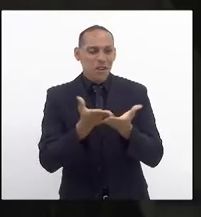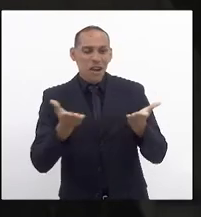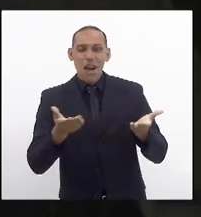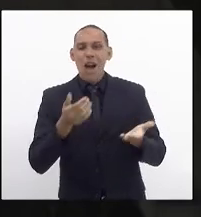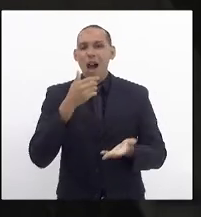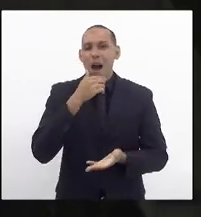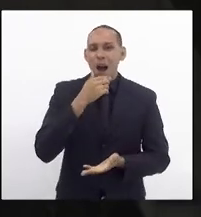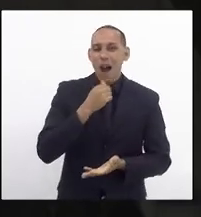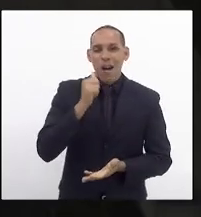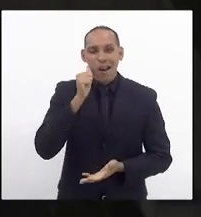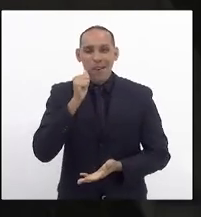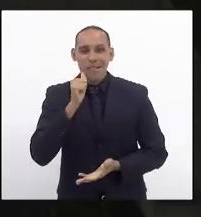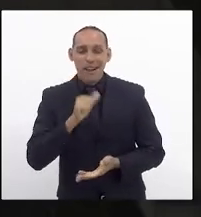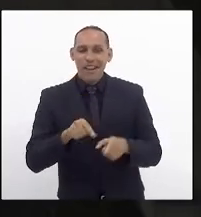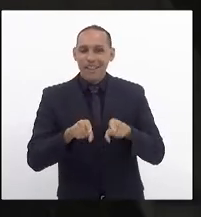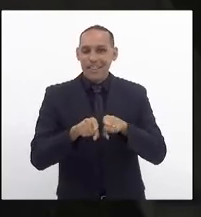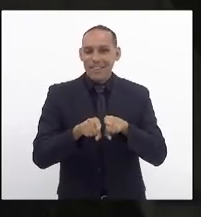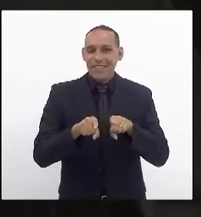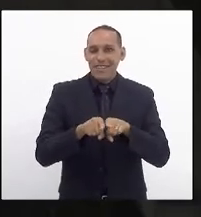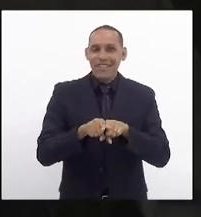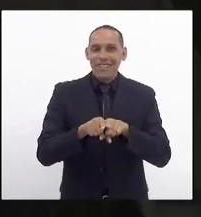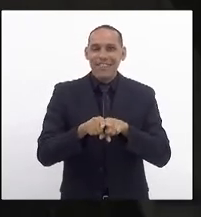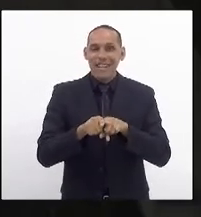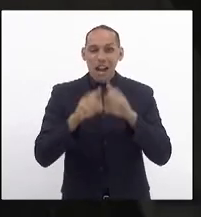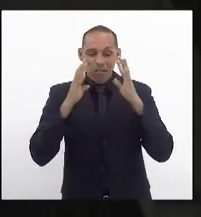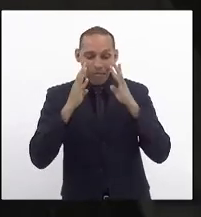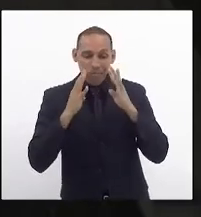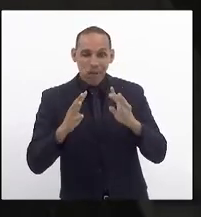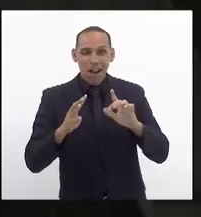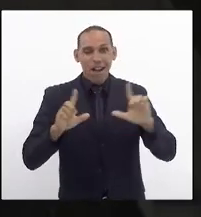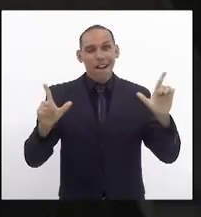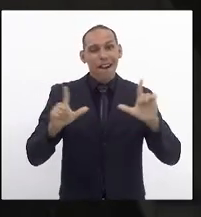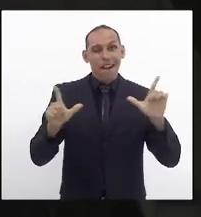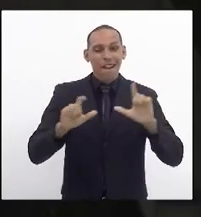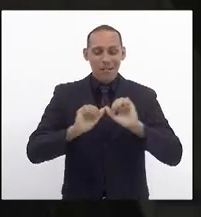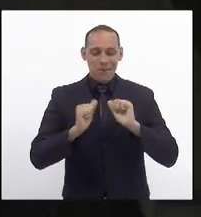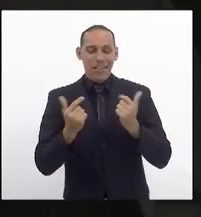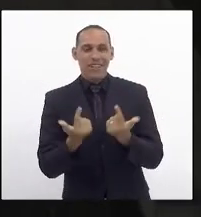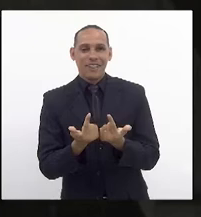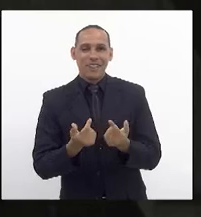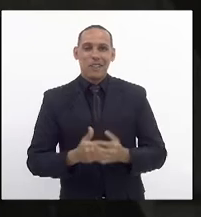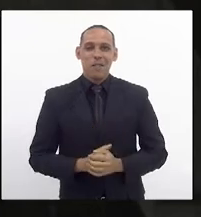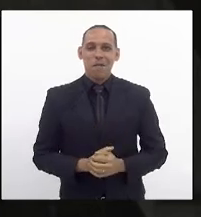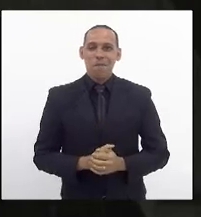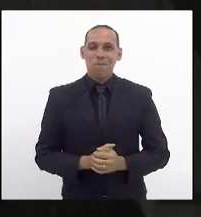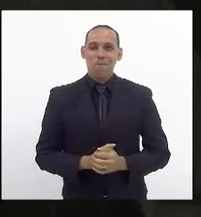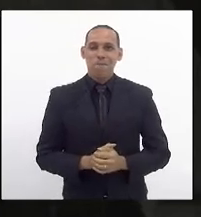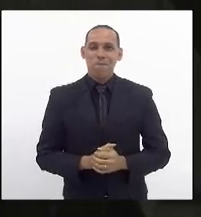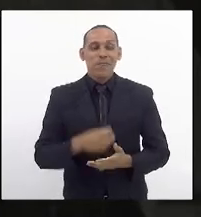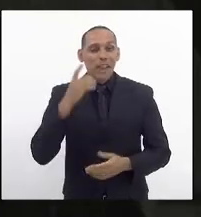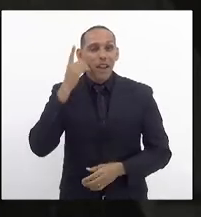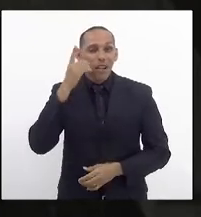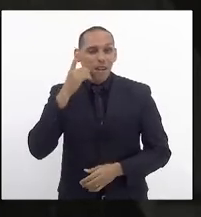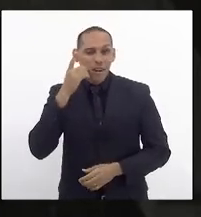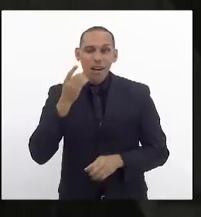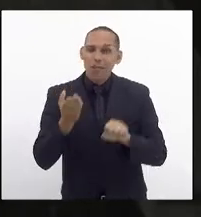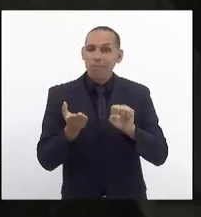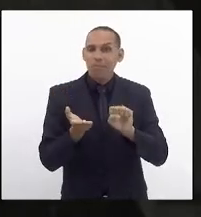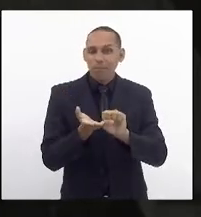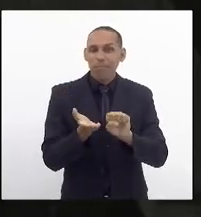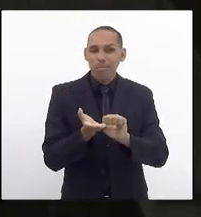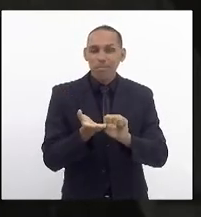senhores que nos assistem pela TV alerj o Deputado Samuel